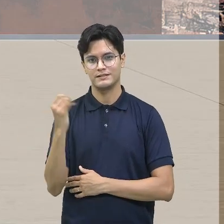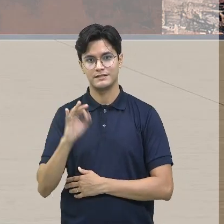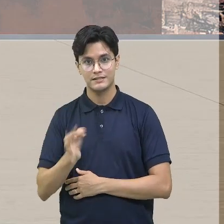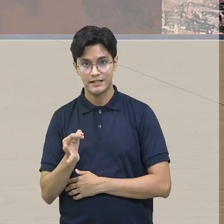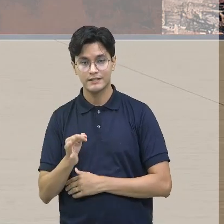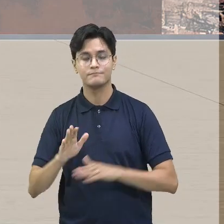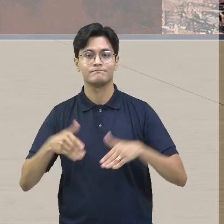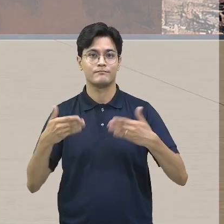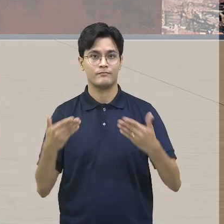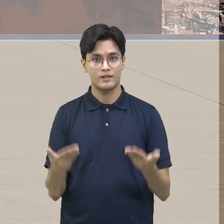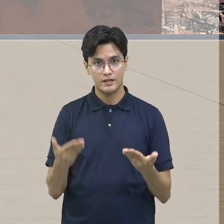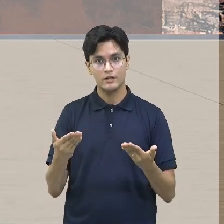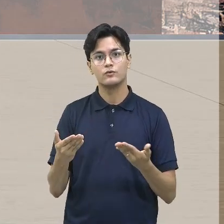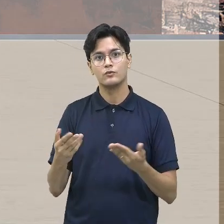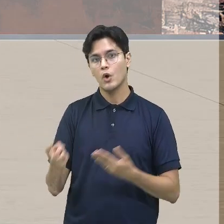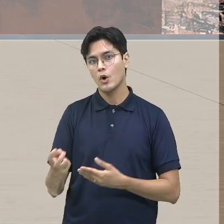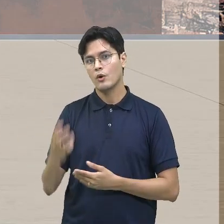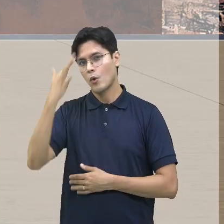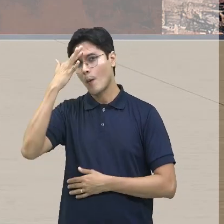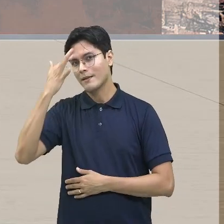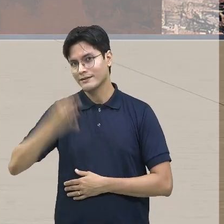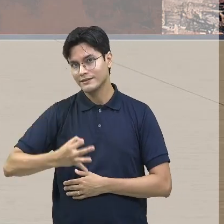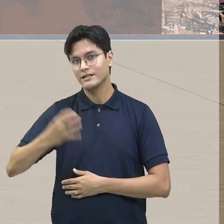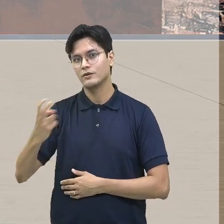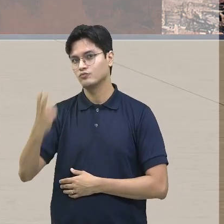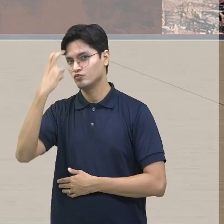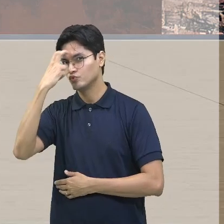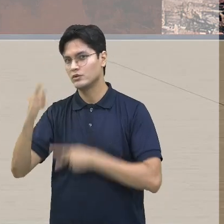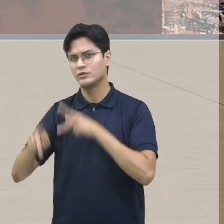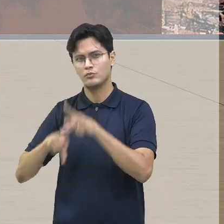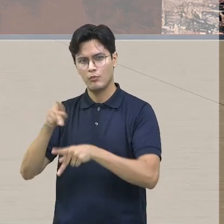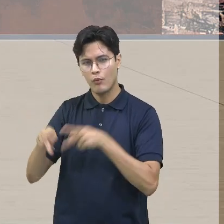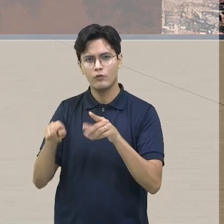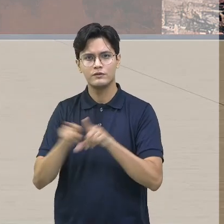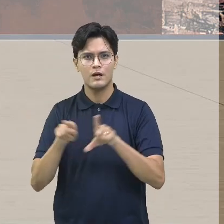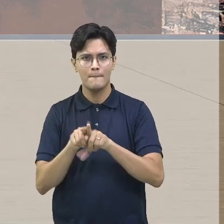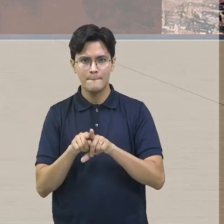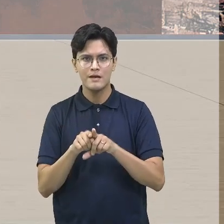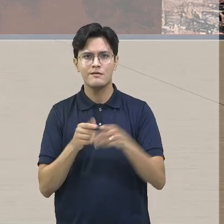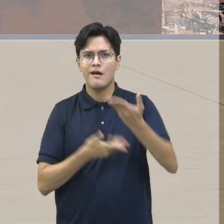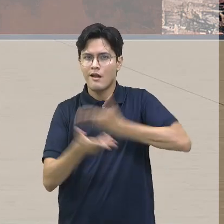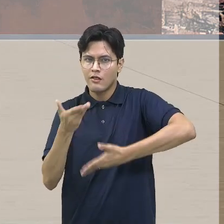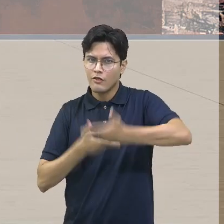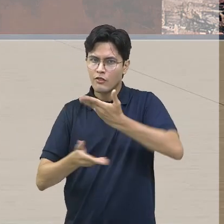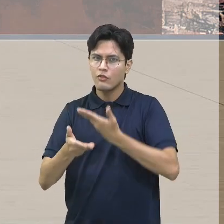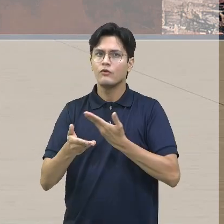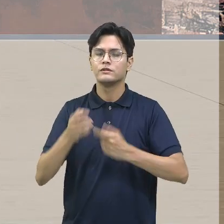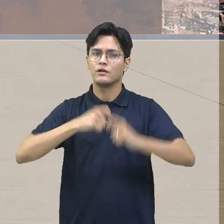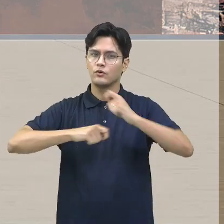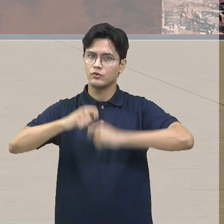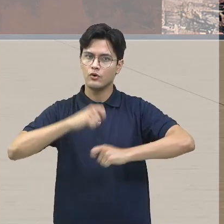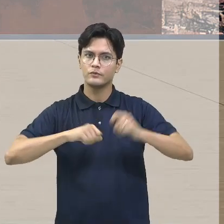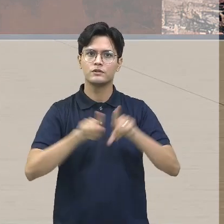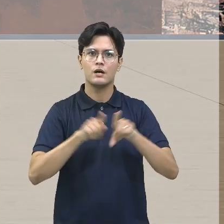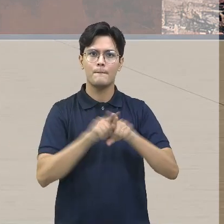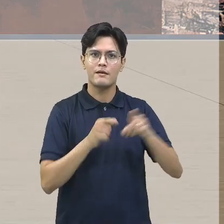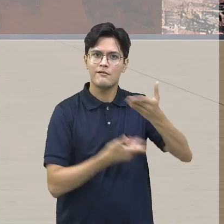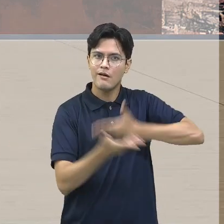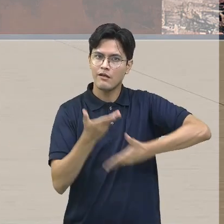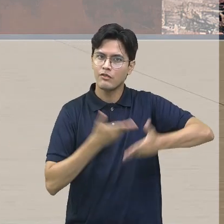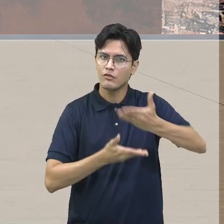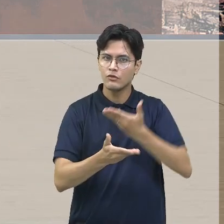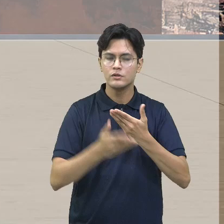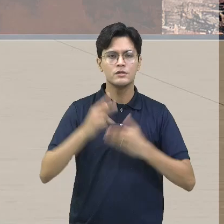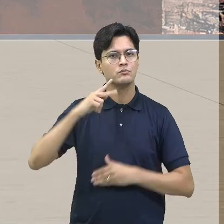Compreender a cultura de um povo, suas relações econômicas, suas relações políticas, suas relações de